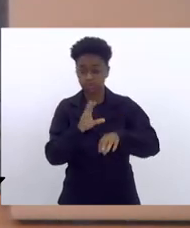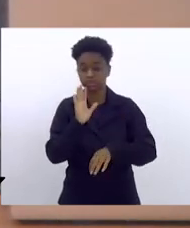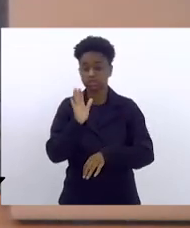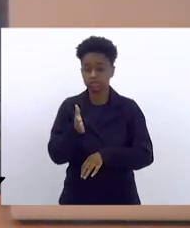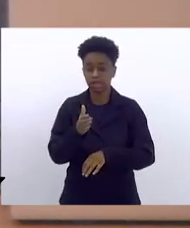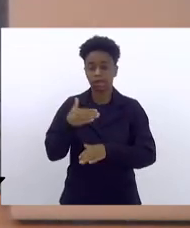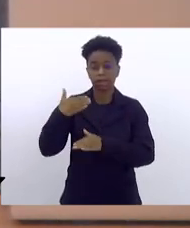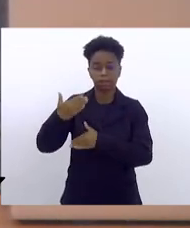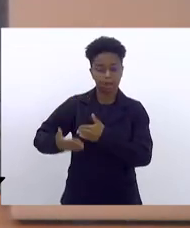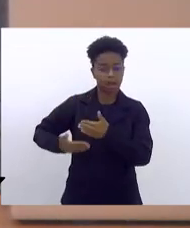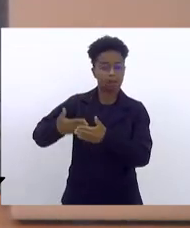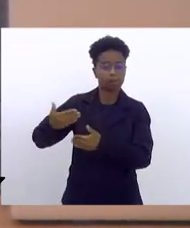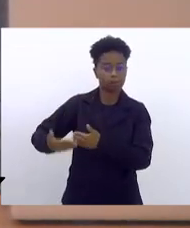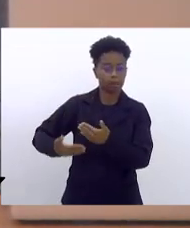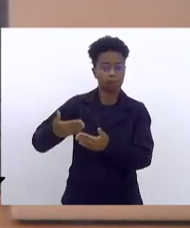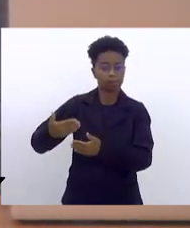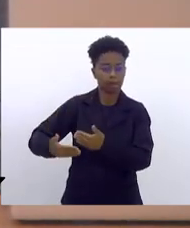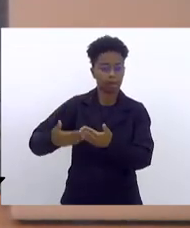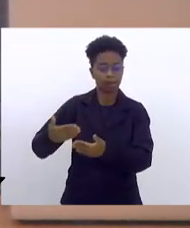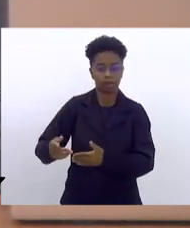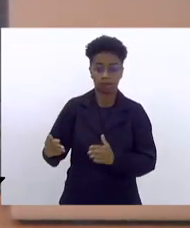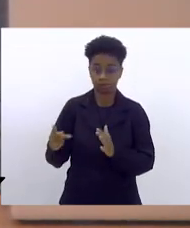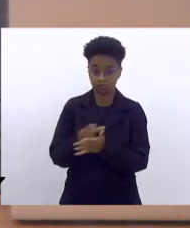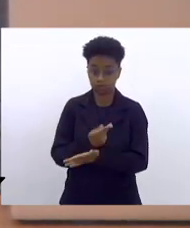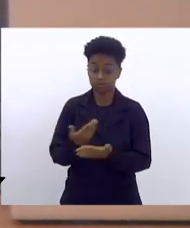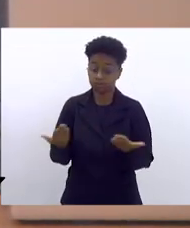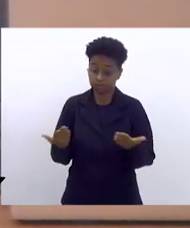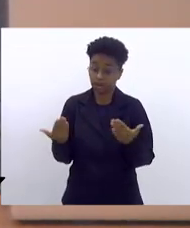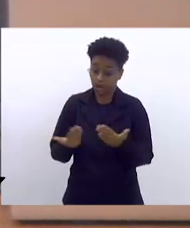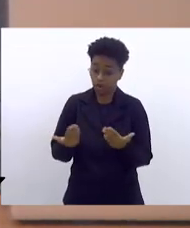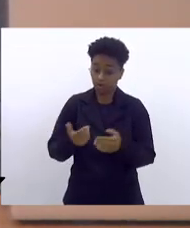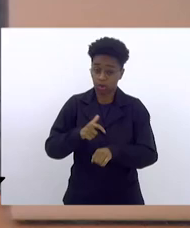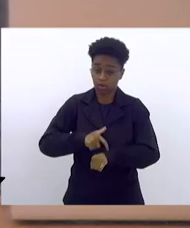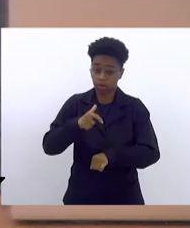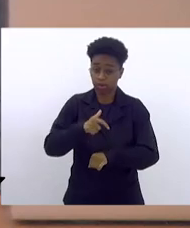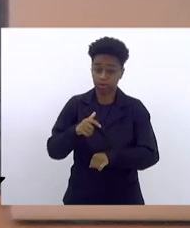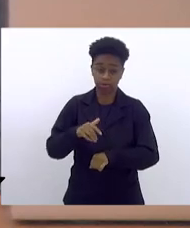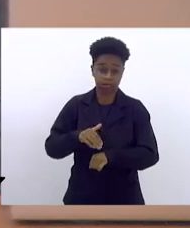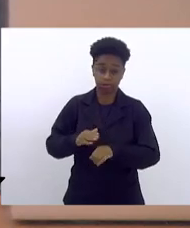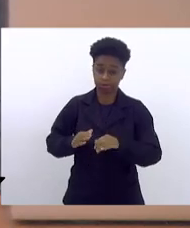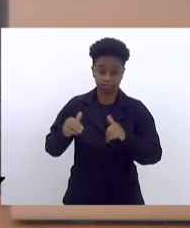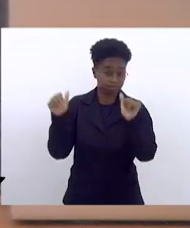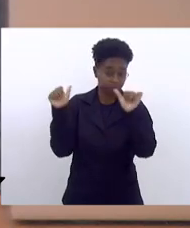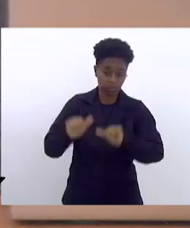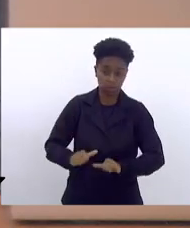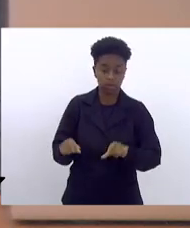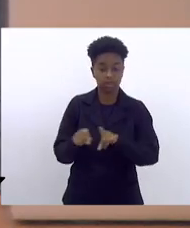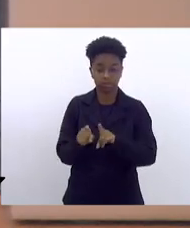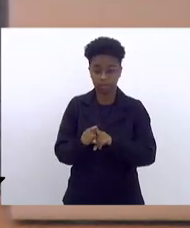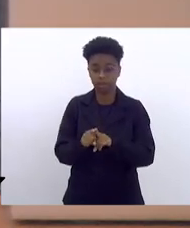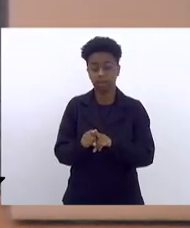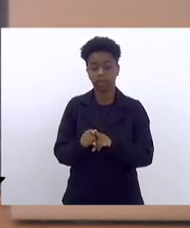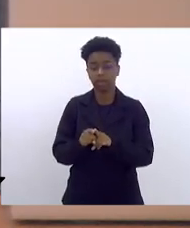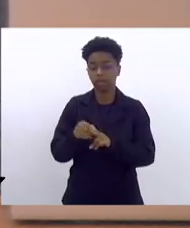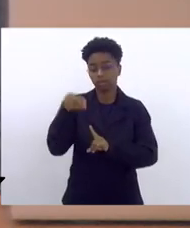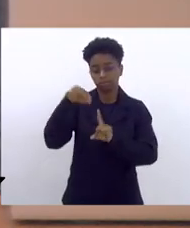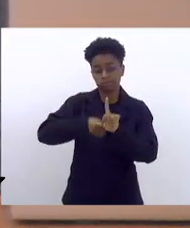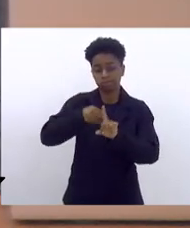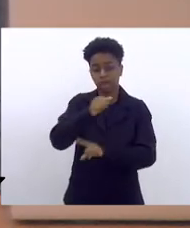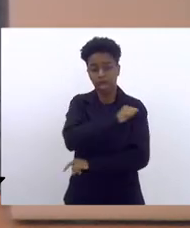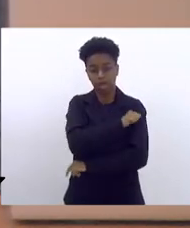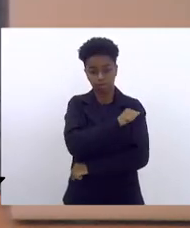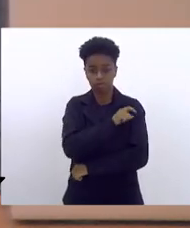vem se perpetuando e nesse momento tem sido mais acirrado e a vulnerabilidade dos próprios alunos como a gente está vendo